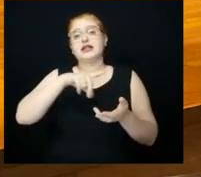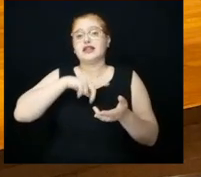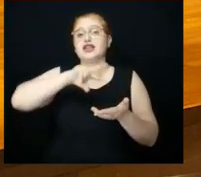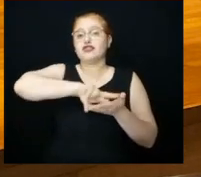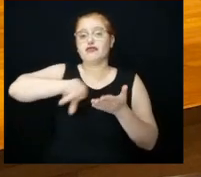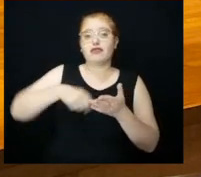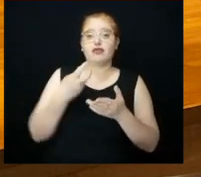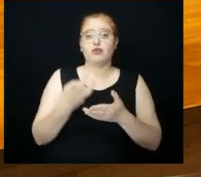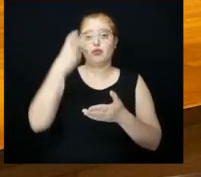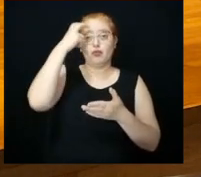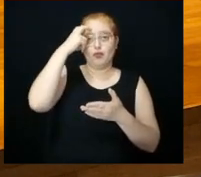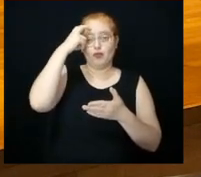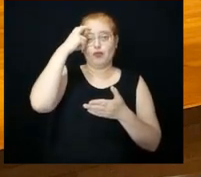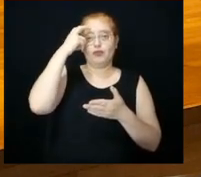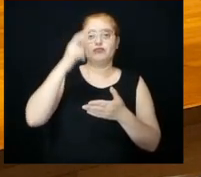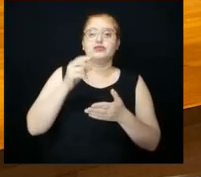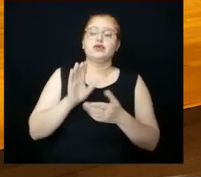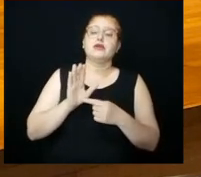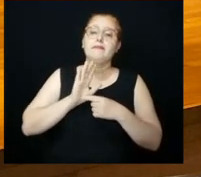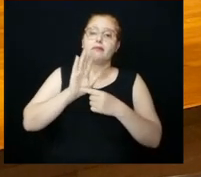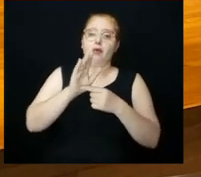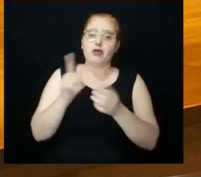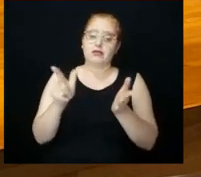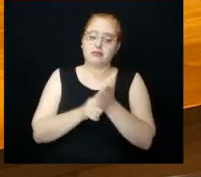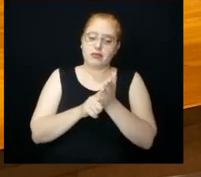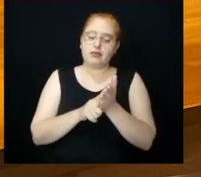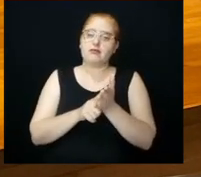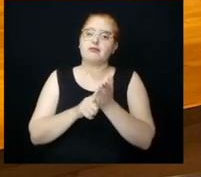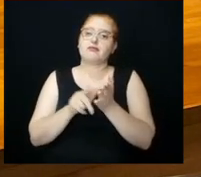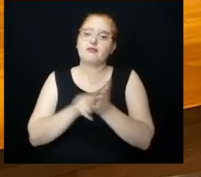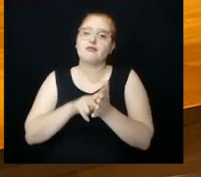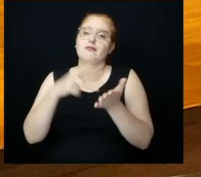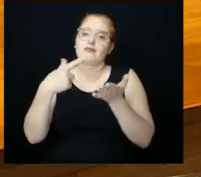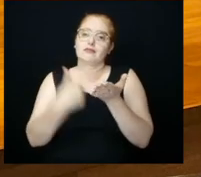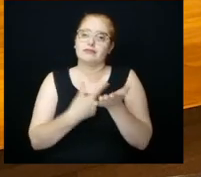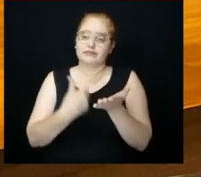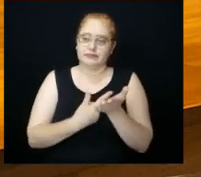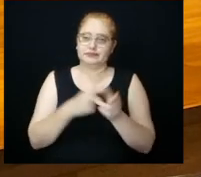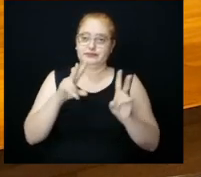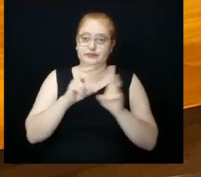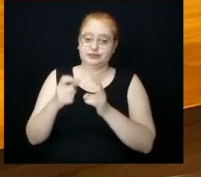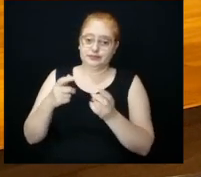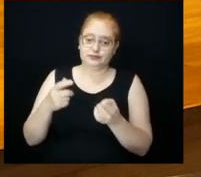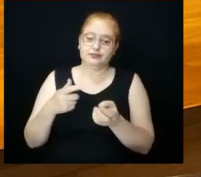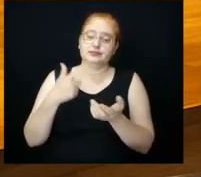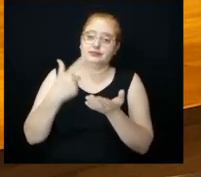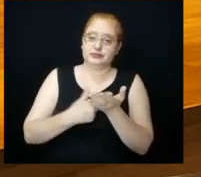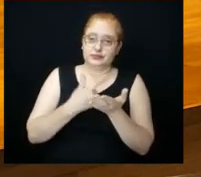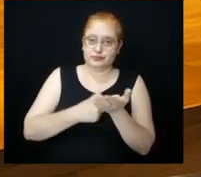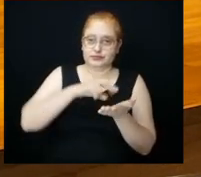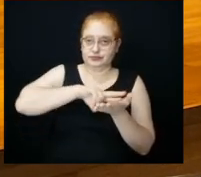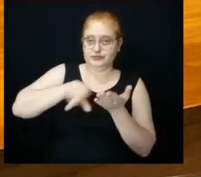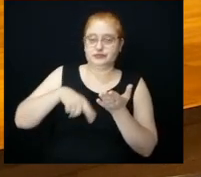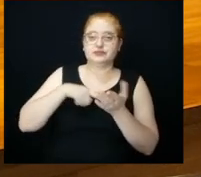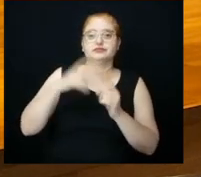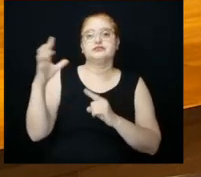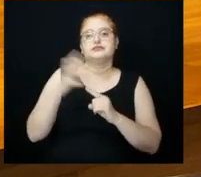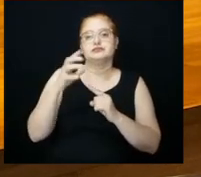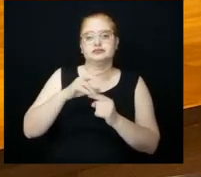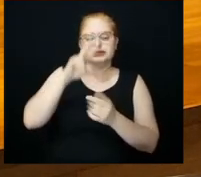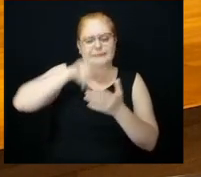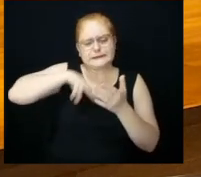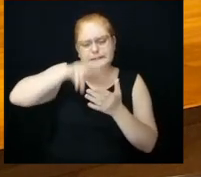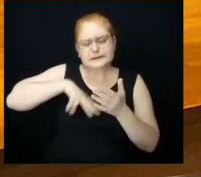culturas. E isso vai aparecer na obra dele também, né? Bom, sobre a sua obra, ele teve muita influência, ele